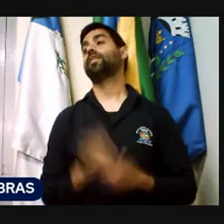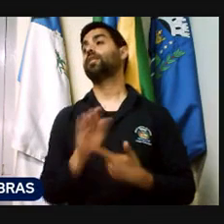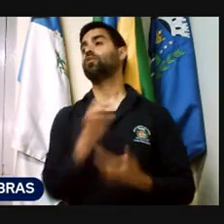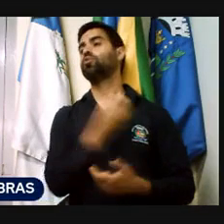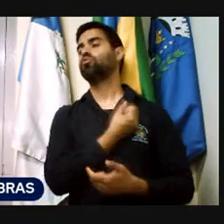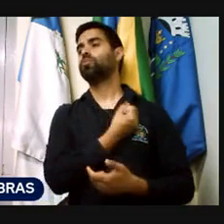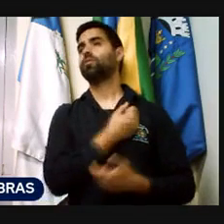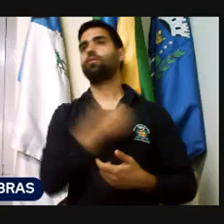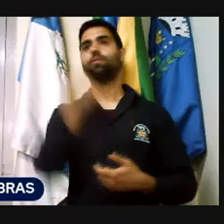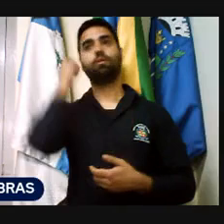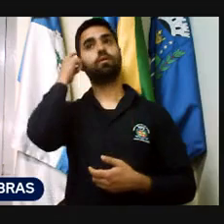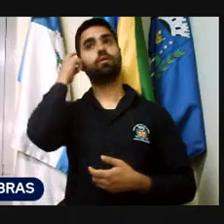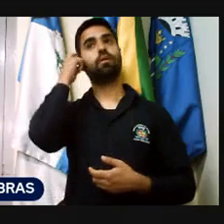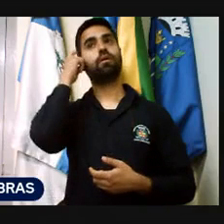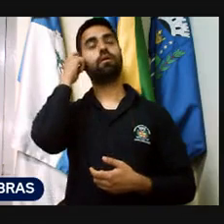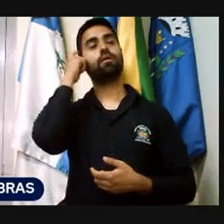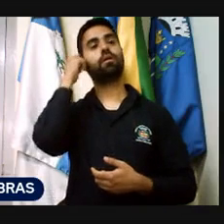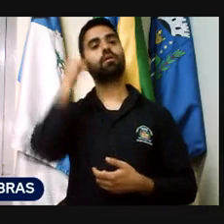Indicação número